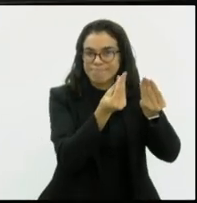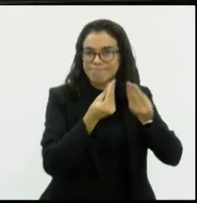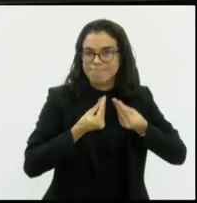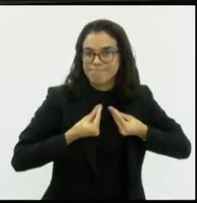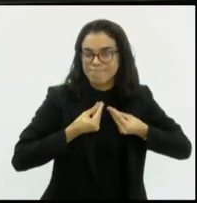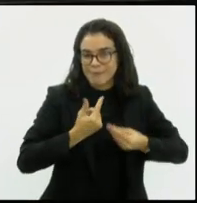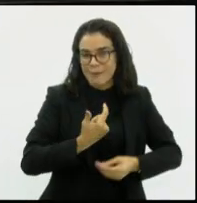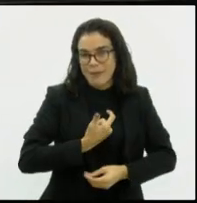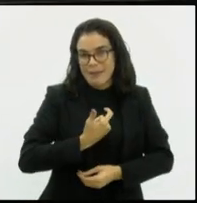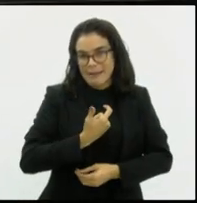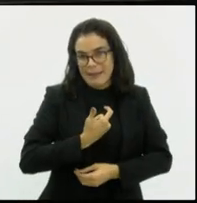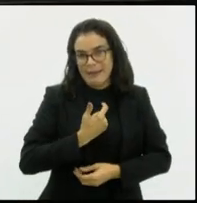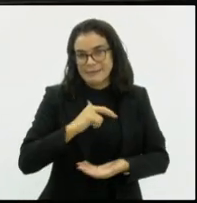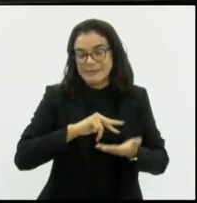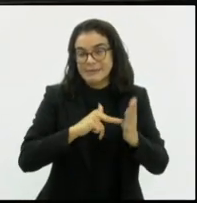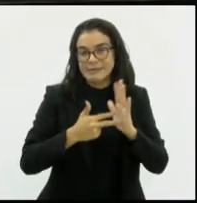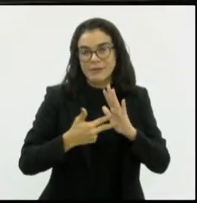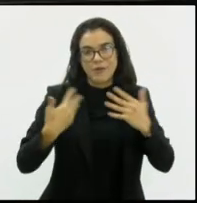mim.